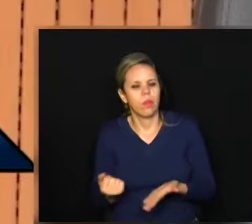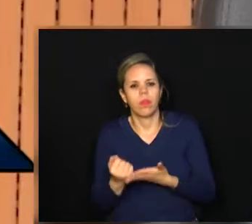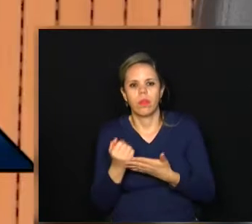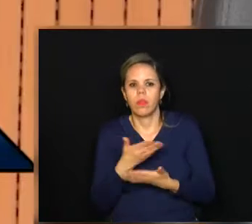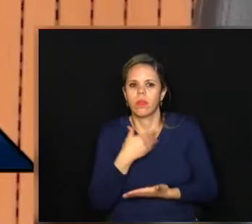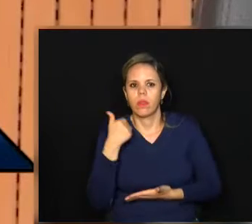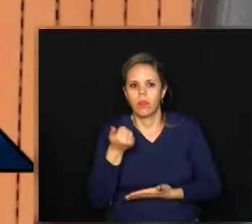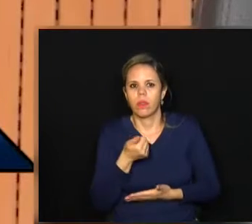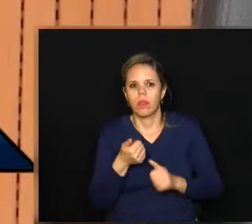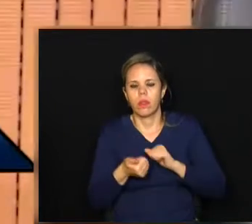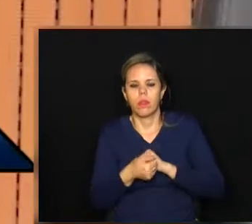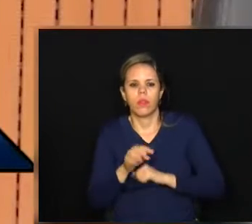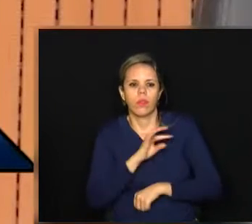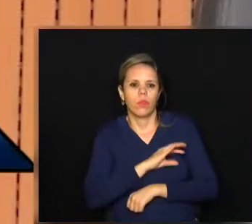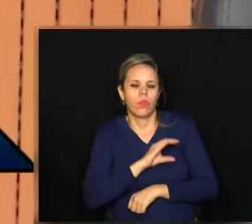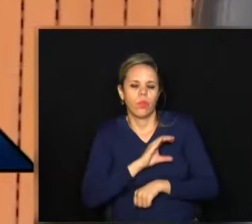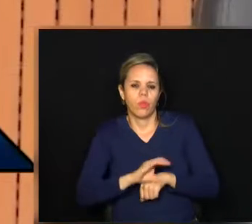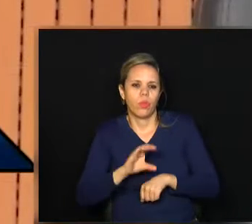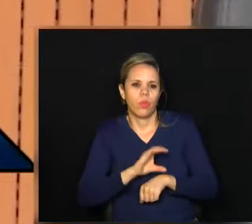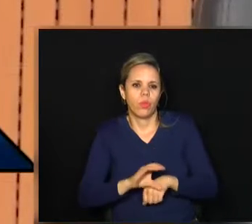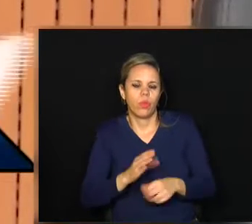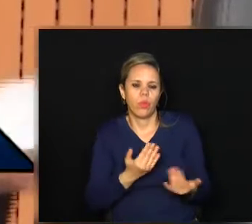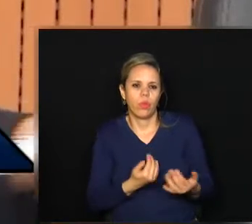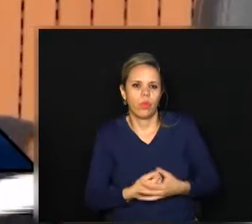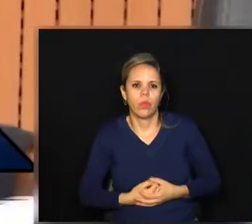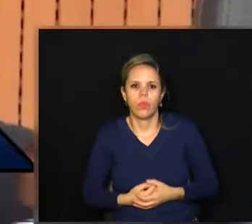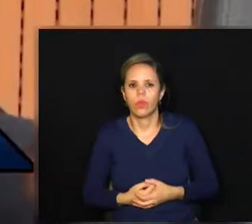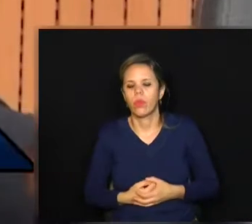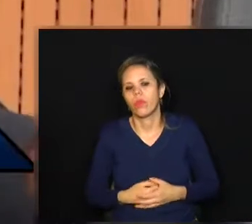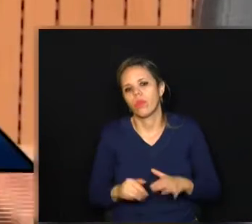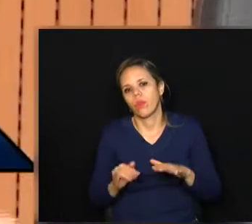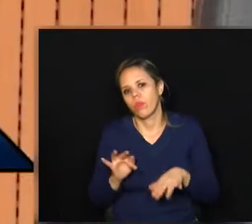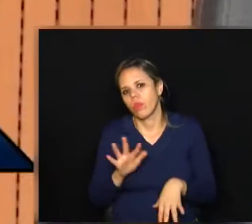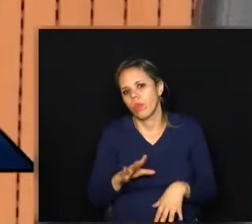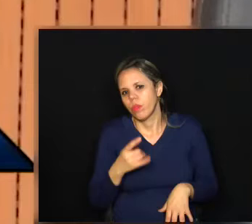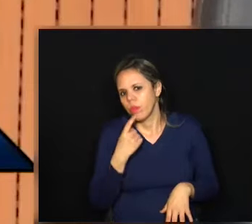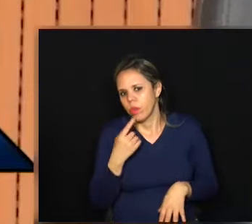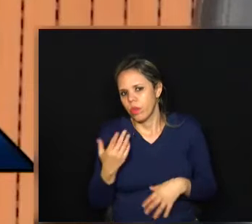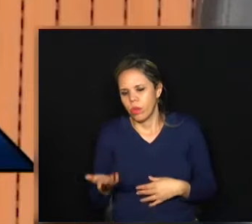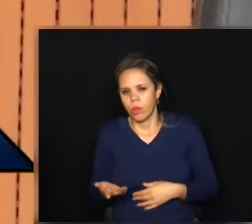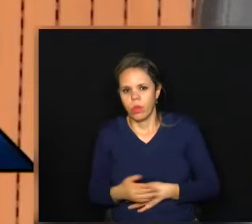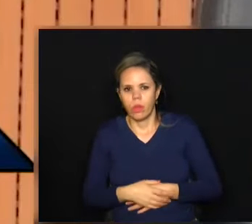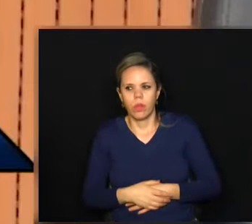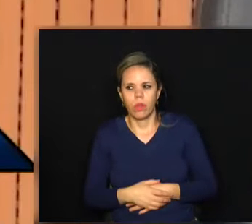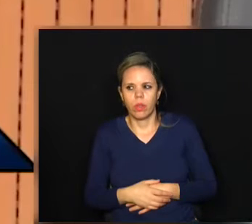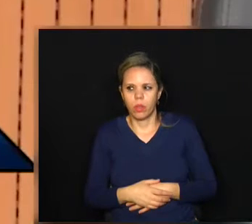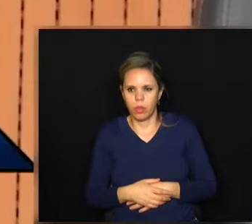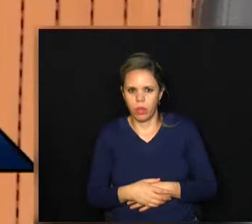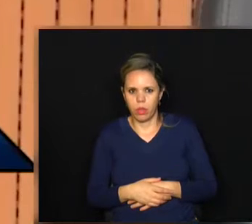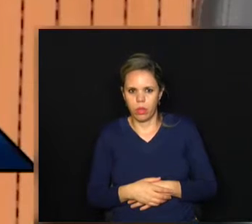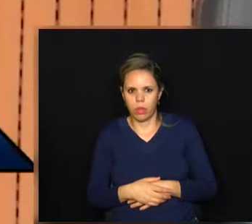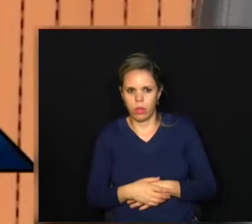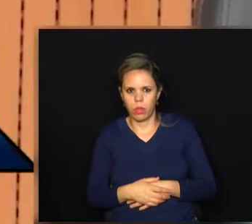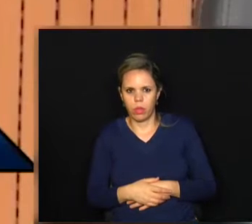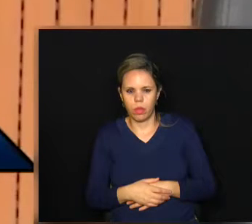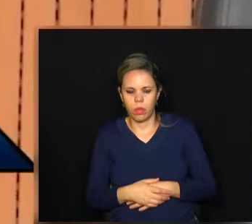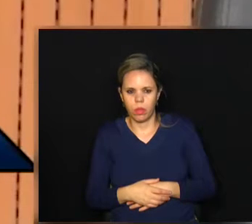melhor qualificação dos jovens da cidade. O Instituto Federal aqui em Campinas, o campus do Instituto